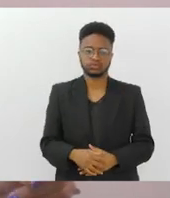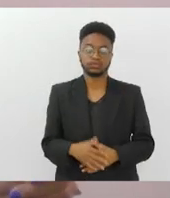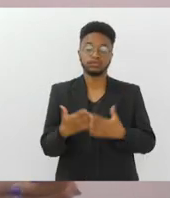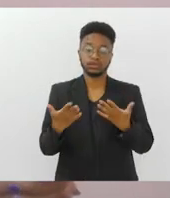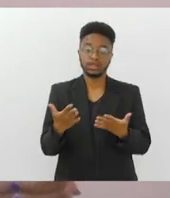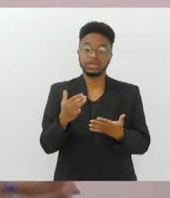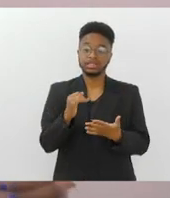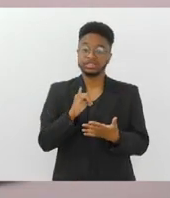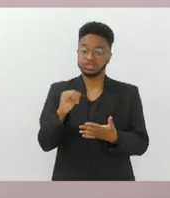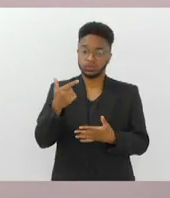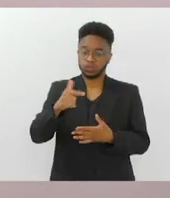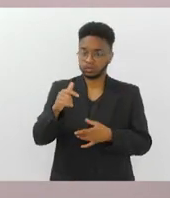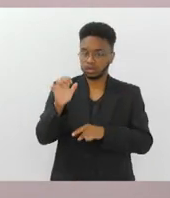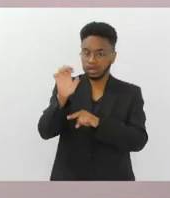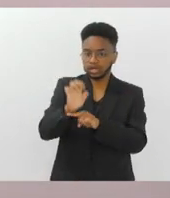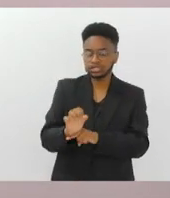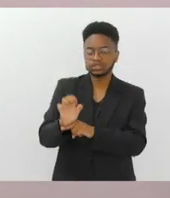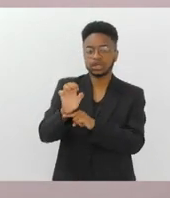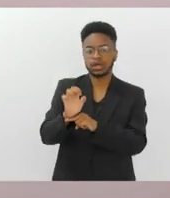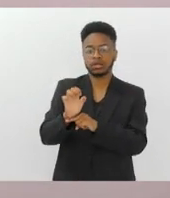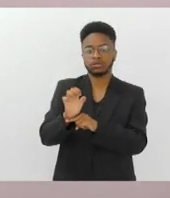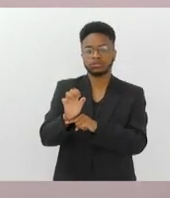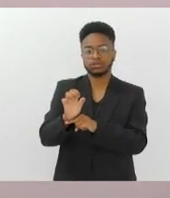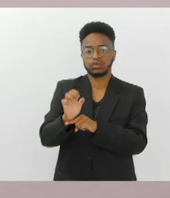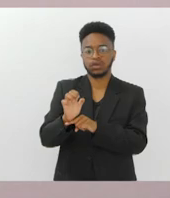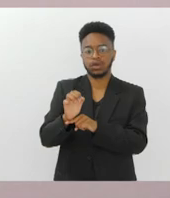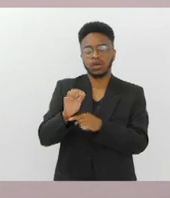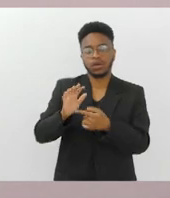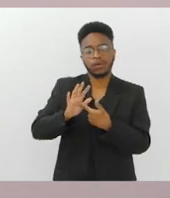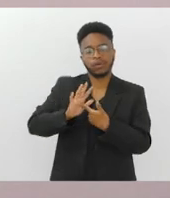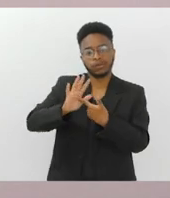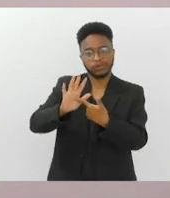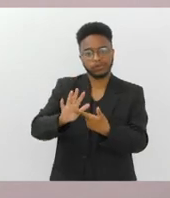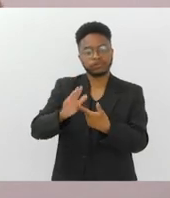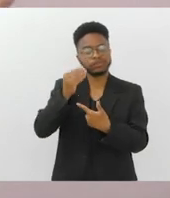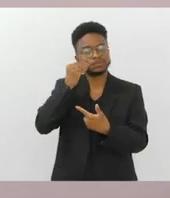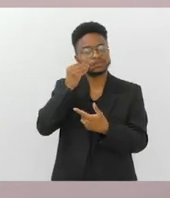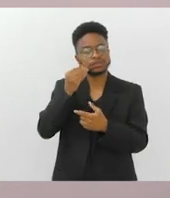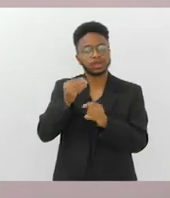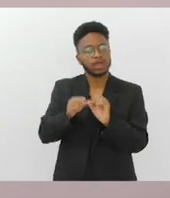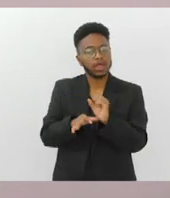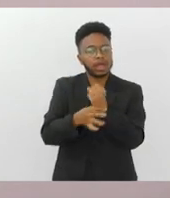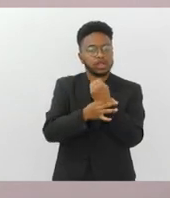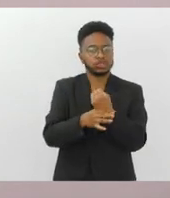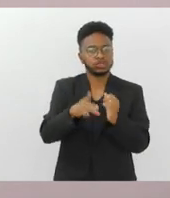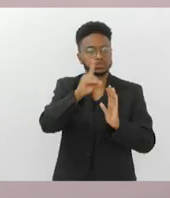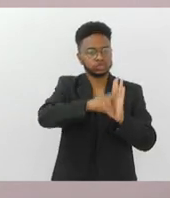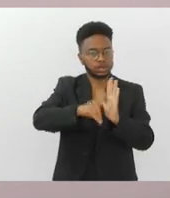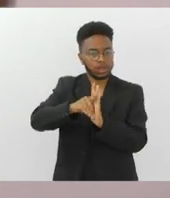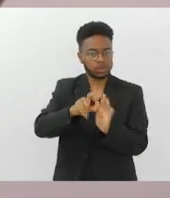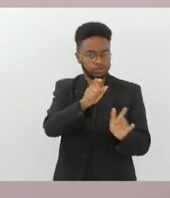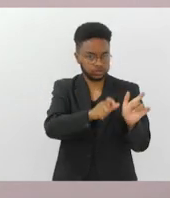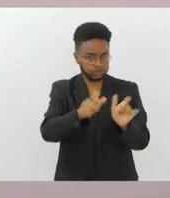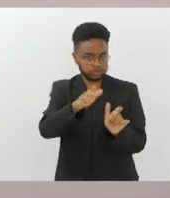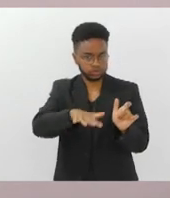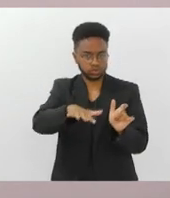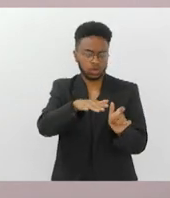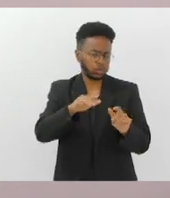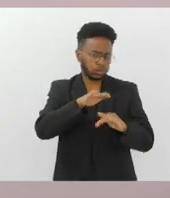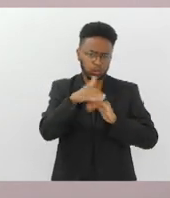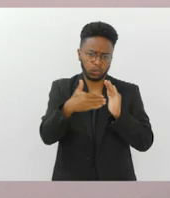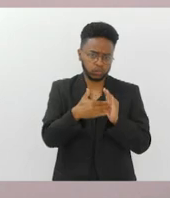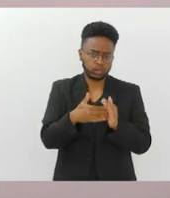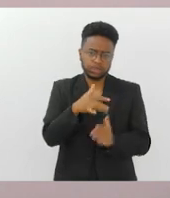gente não tem o Estado trazendo aí a possibilidade de assegurar o direito dessas pessoas a tudo, a